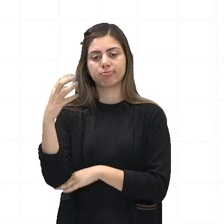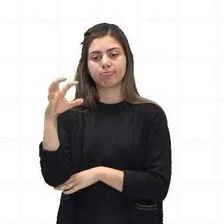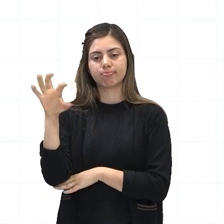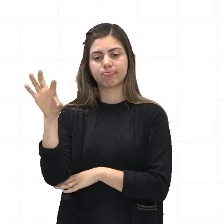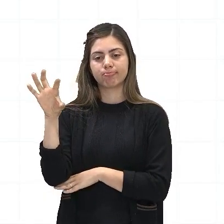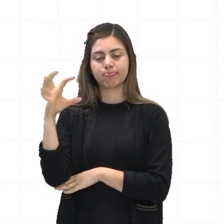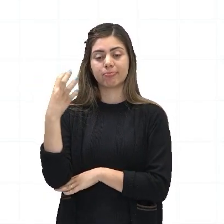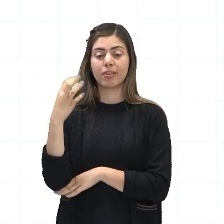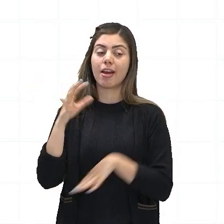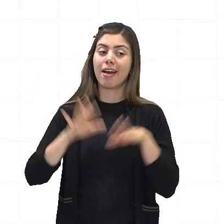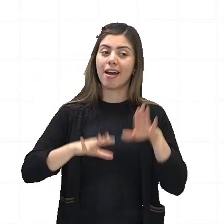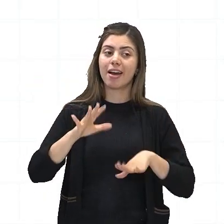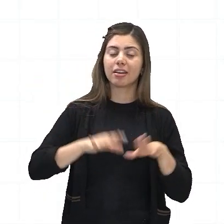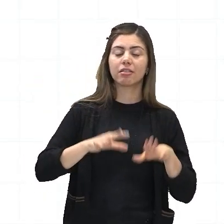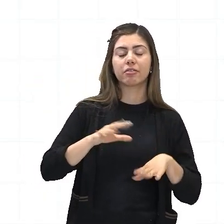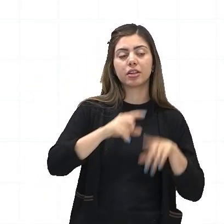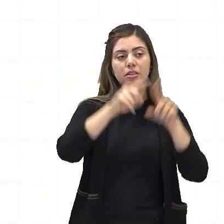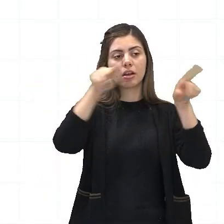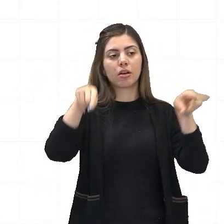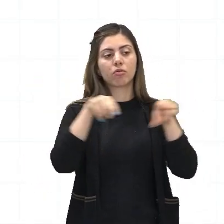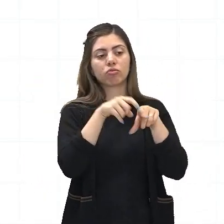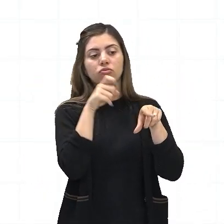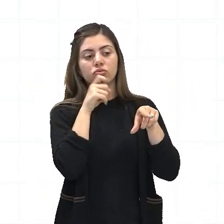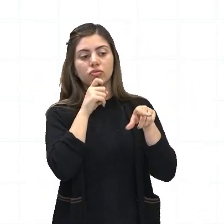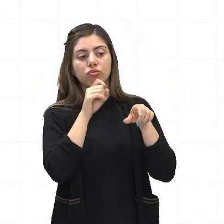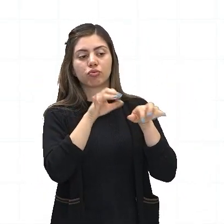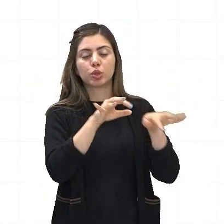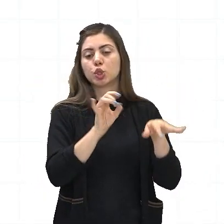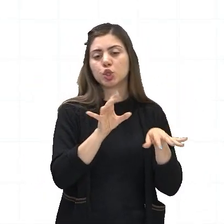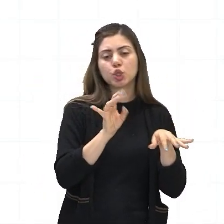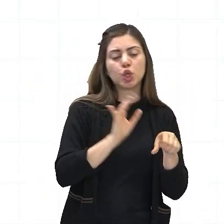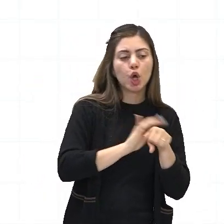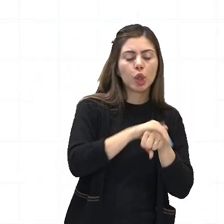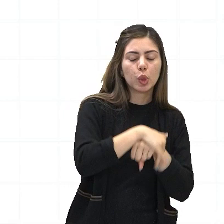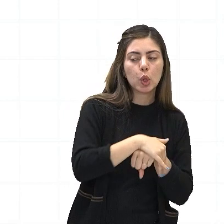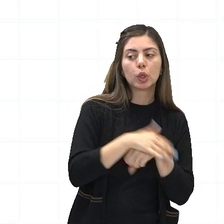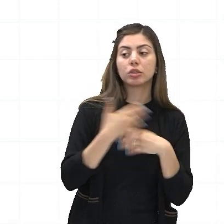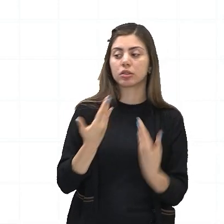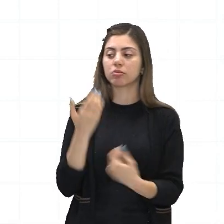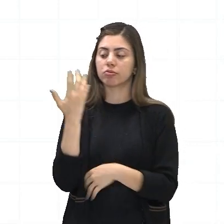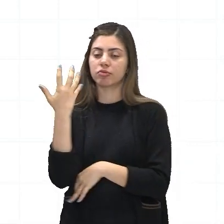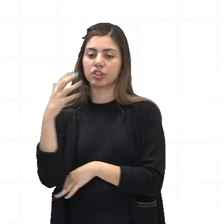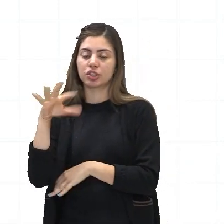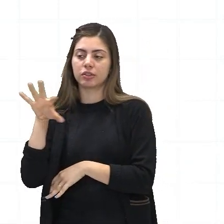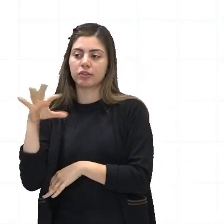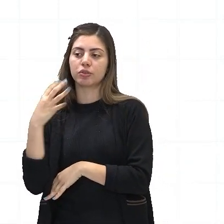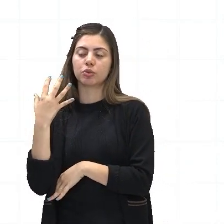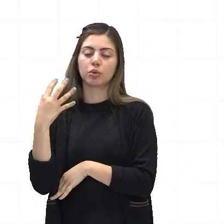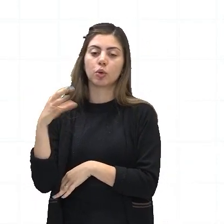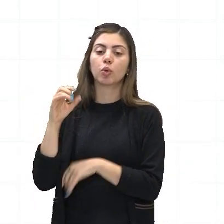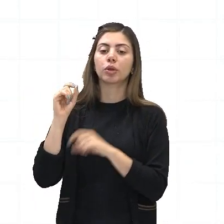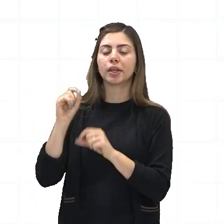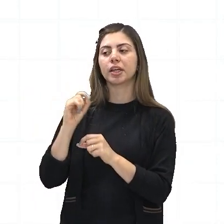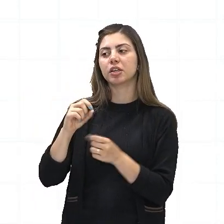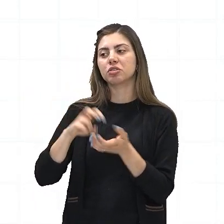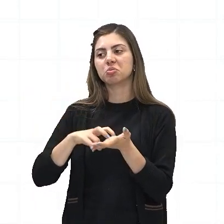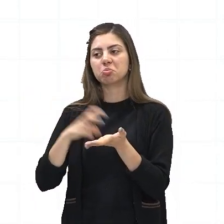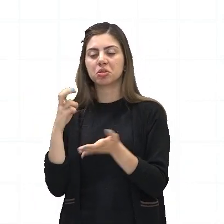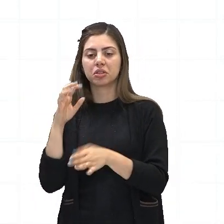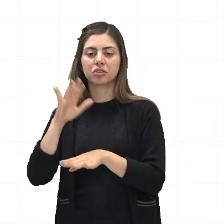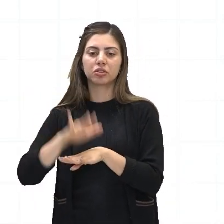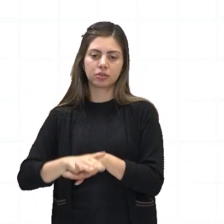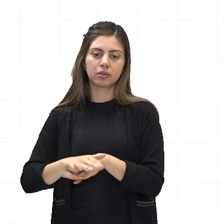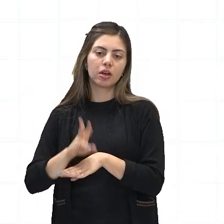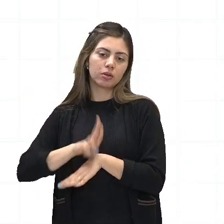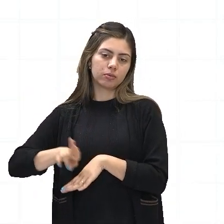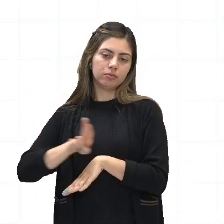para usar ar-condicionado só à noite, né? Usa o ventilador ali durante o dia para poder refrescar um pouquinho. E aí tem um